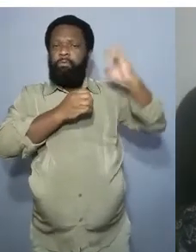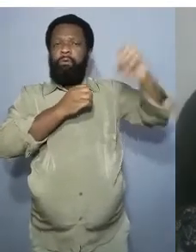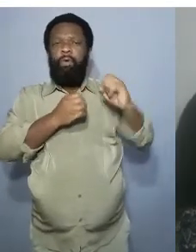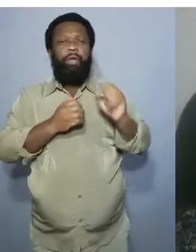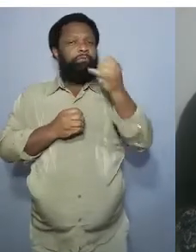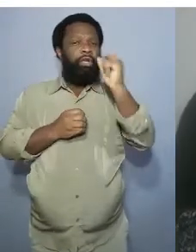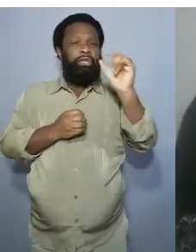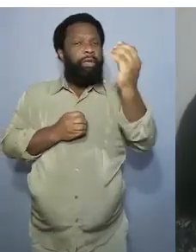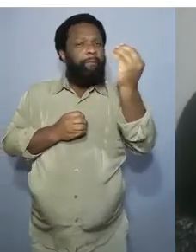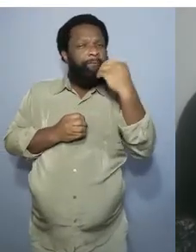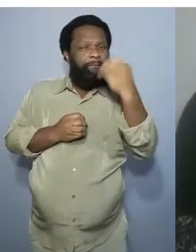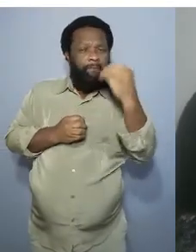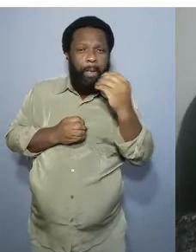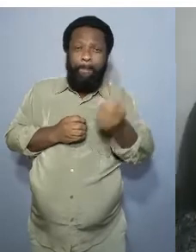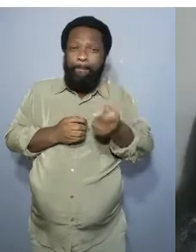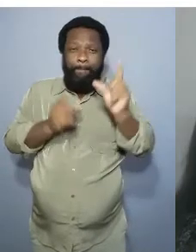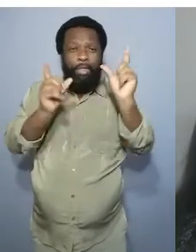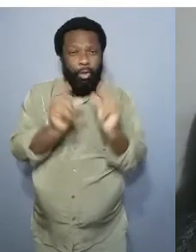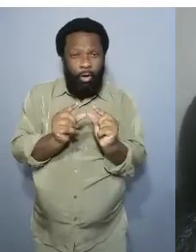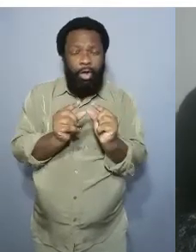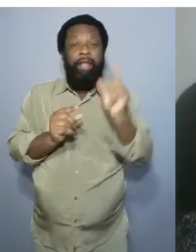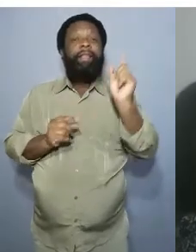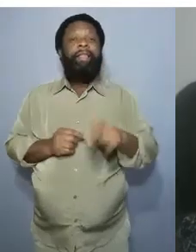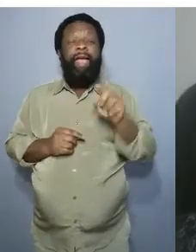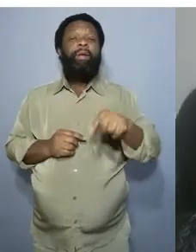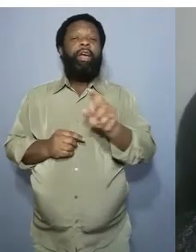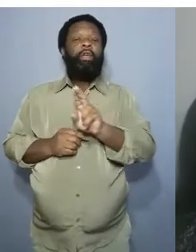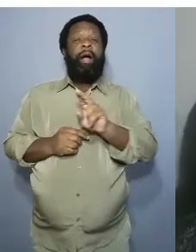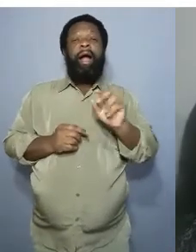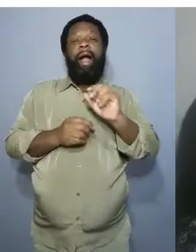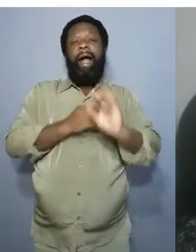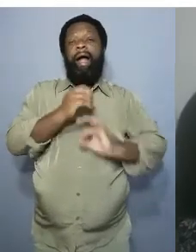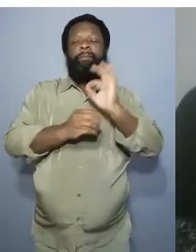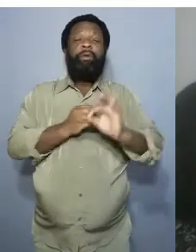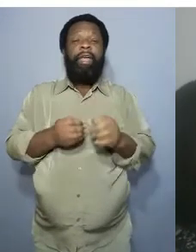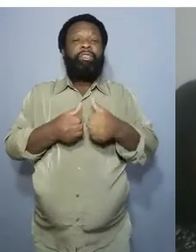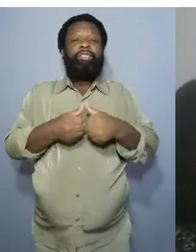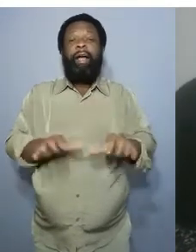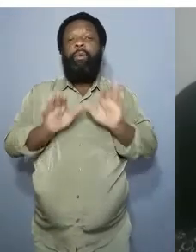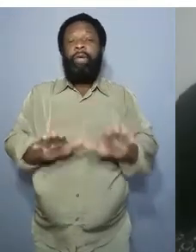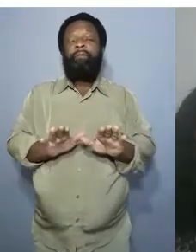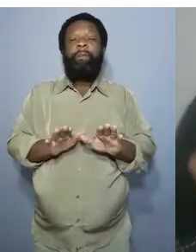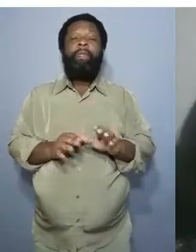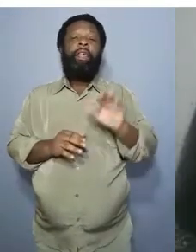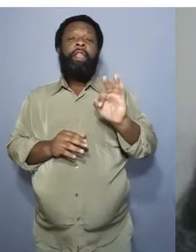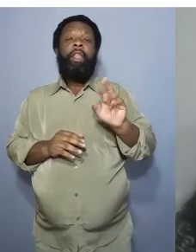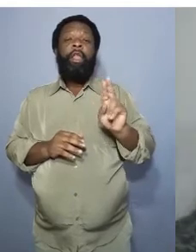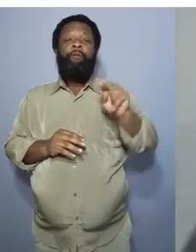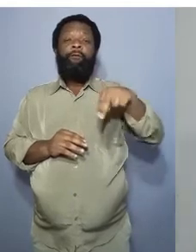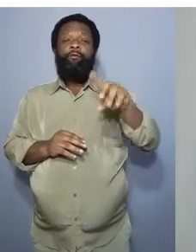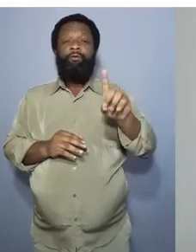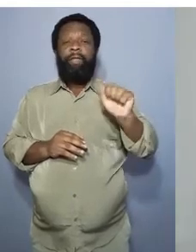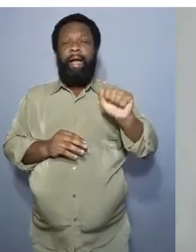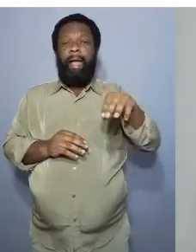nos níveis de menor energia possível, nós estamos falando de um átomo que está no estado fundamental, ou seja, um átomo que